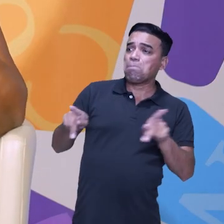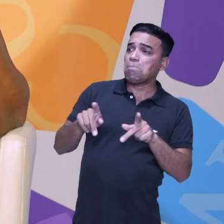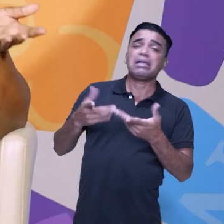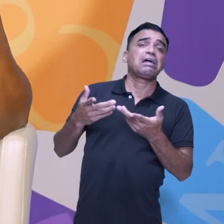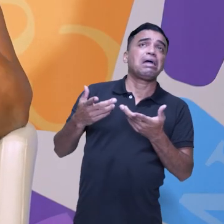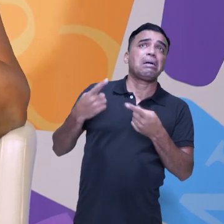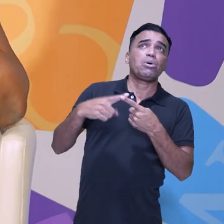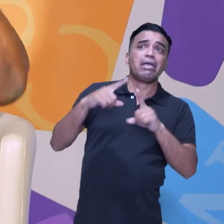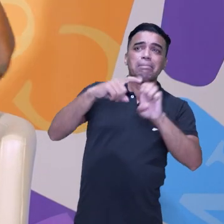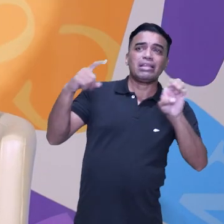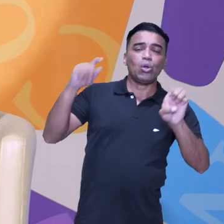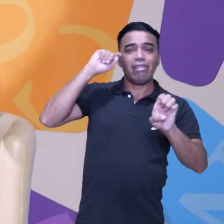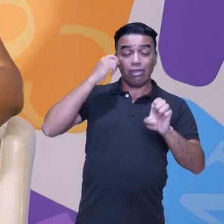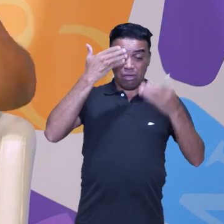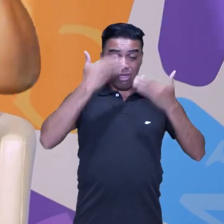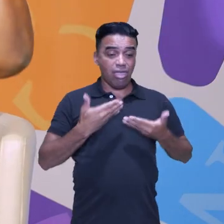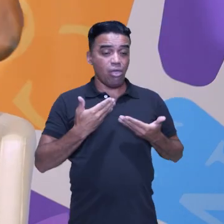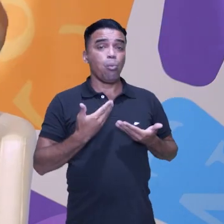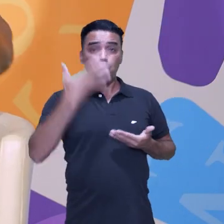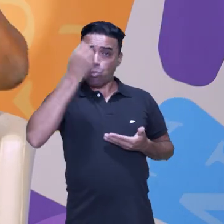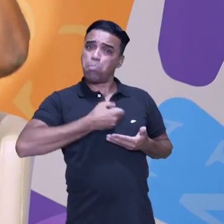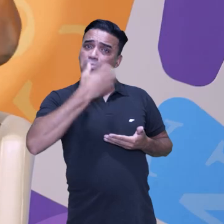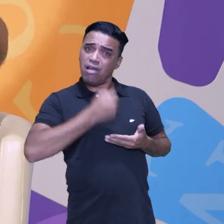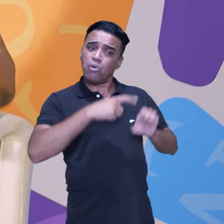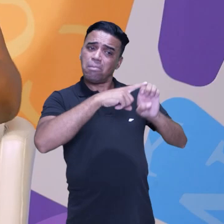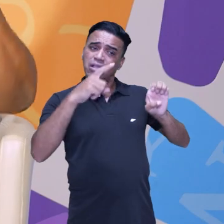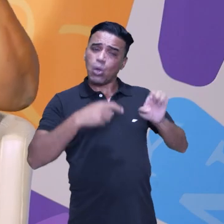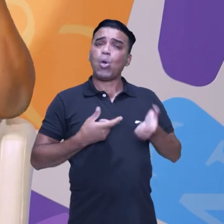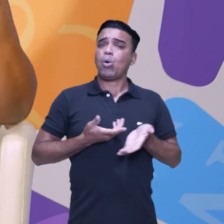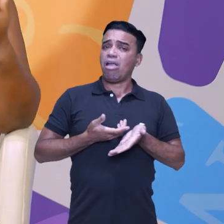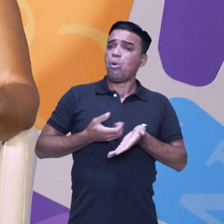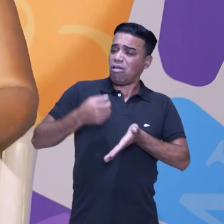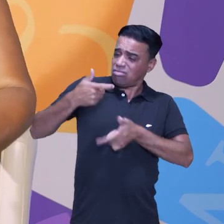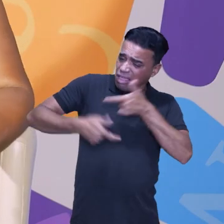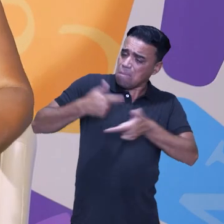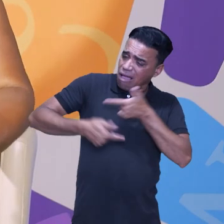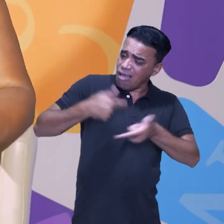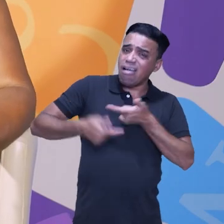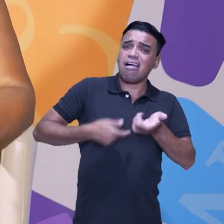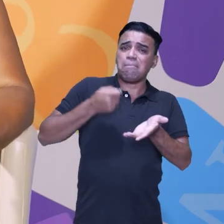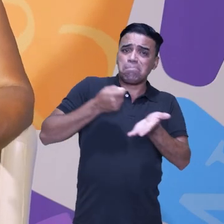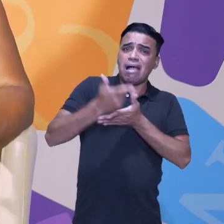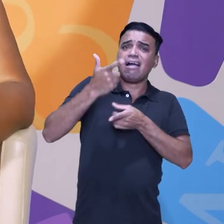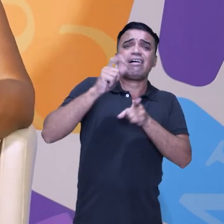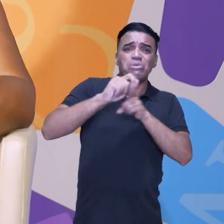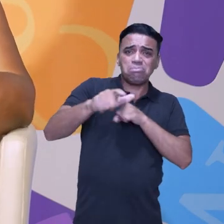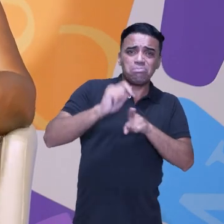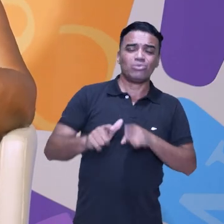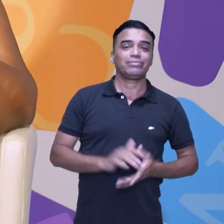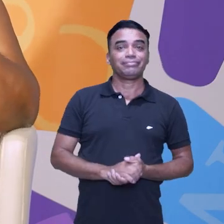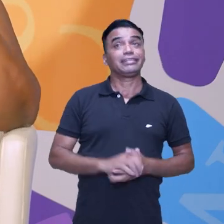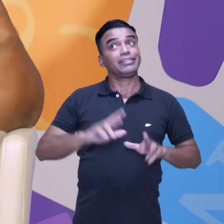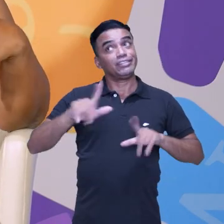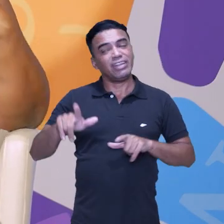Né? Por que não eu que sou branca, que tenho meu empreendimento, que ralo, que pago imposto? Então eu escutei várias coisas nesse sentido. né? Diferente também